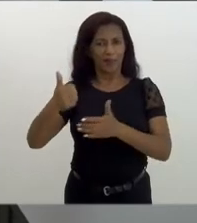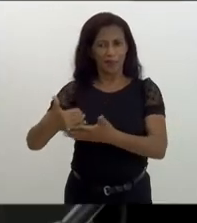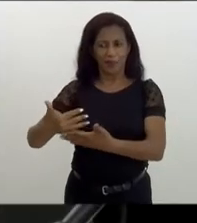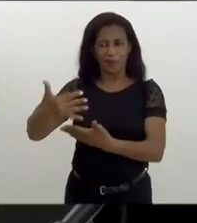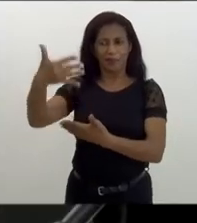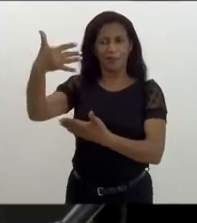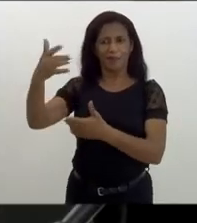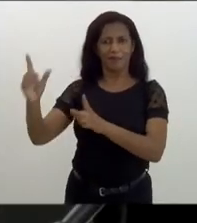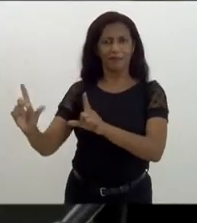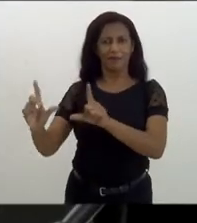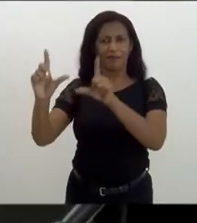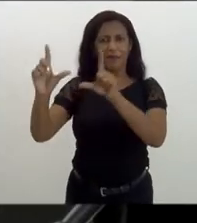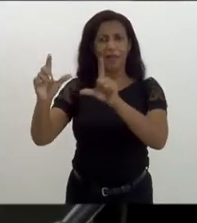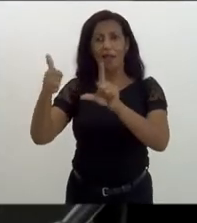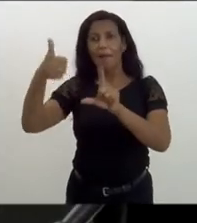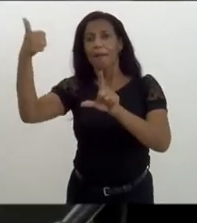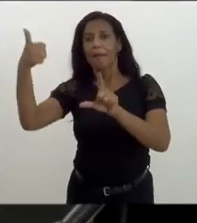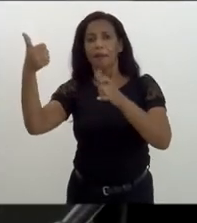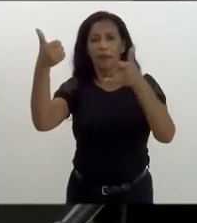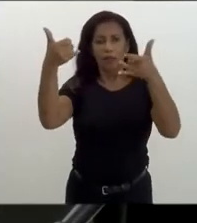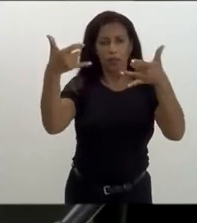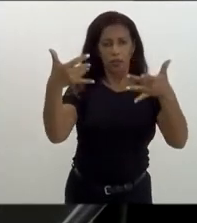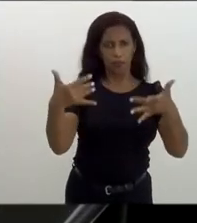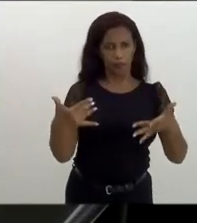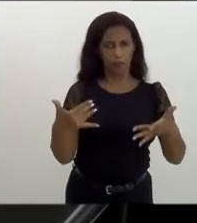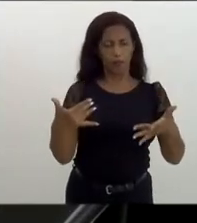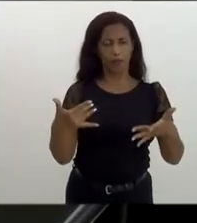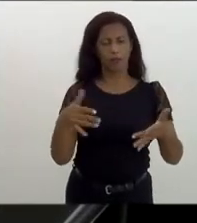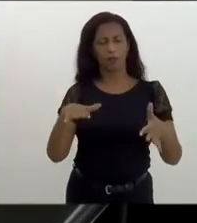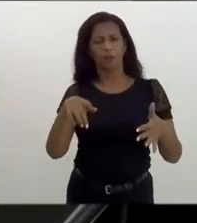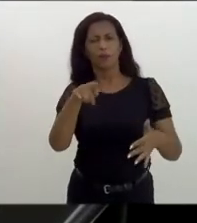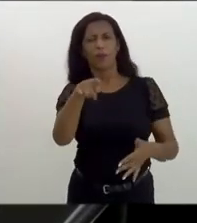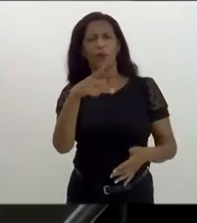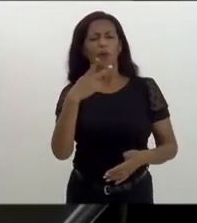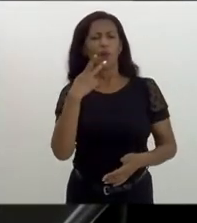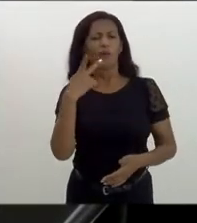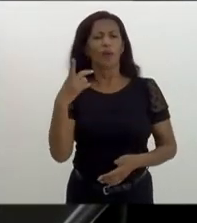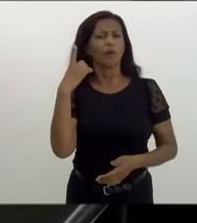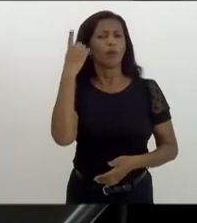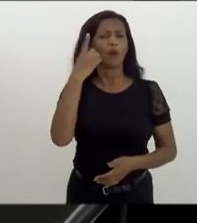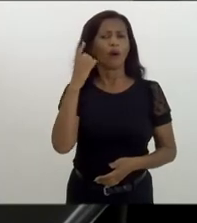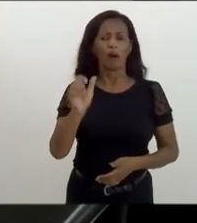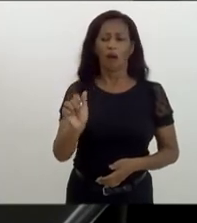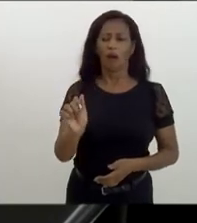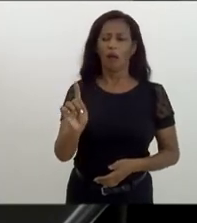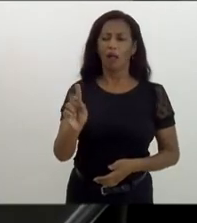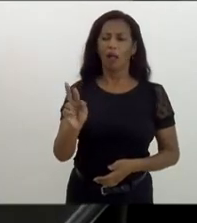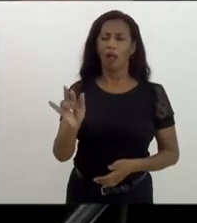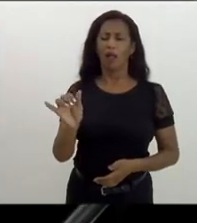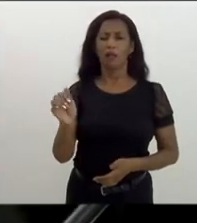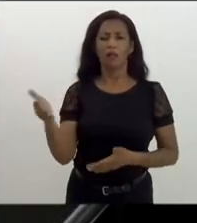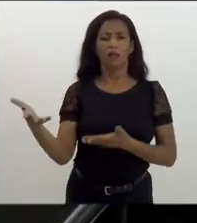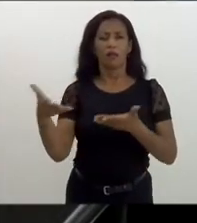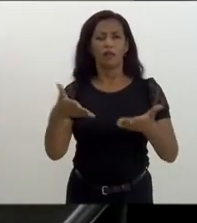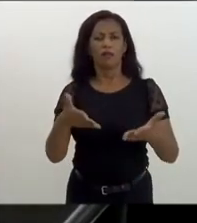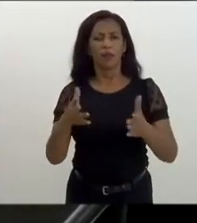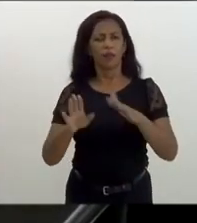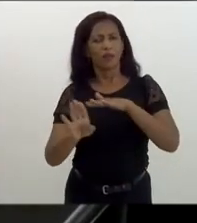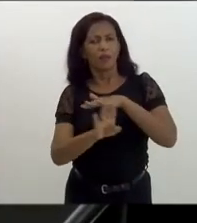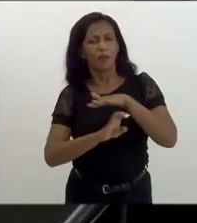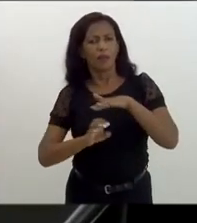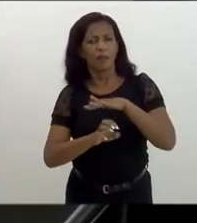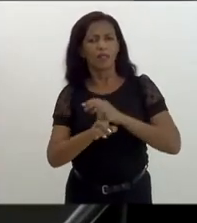a gente já presta o primeiro esclarecimento foi quando a senhora falou Deputado Adriana e colocou a empresa Rio Trilhos